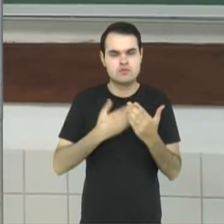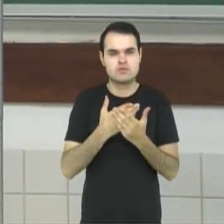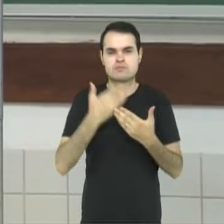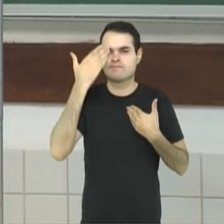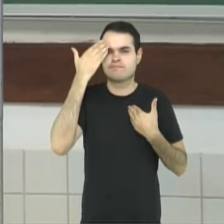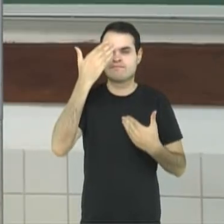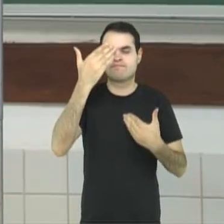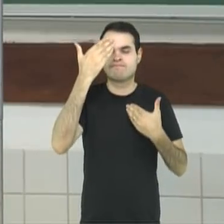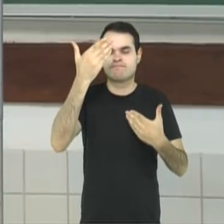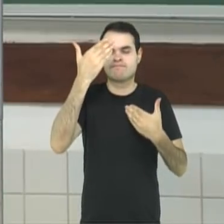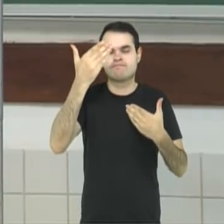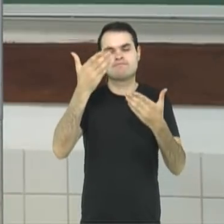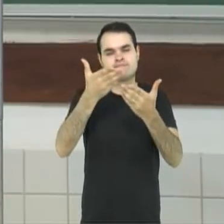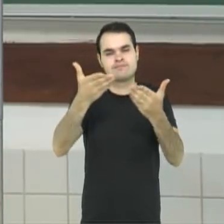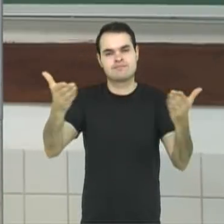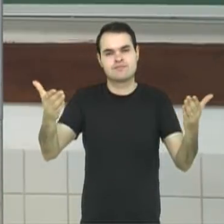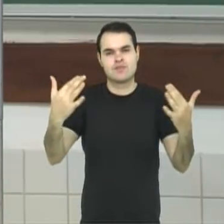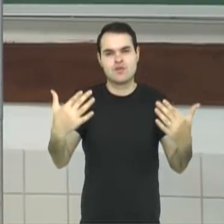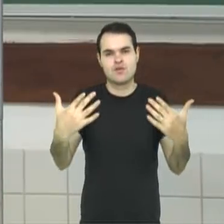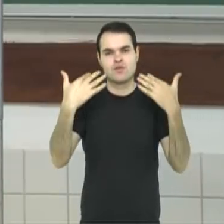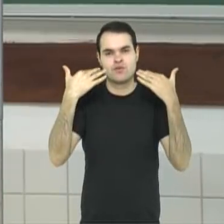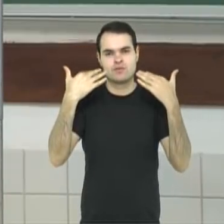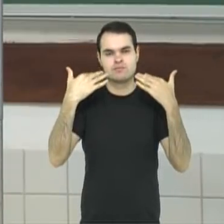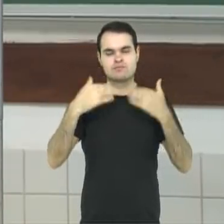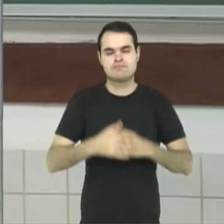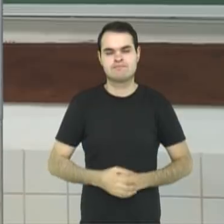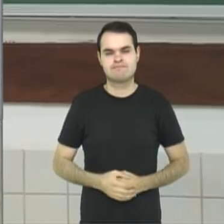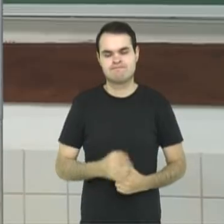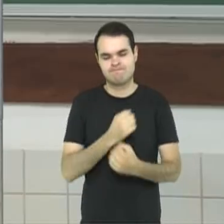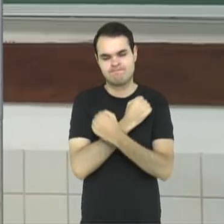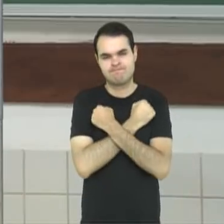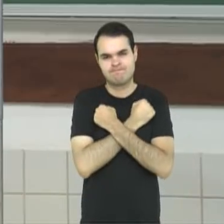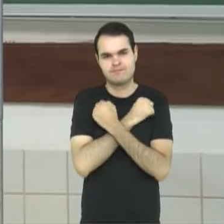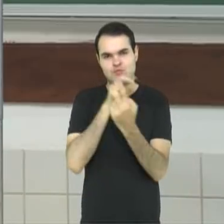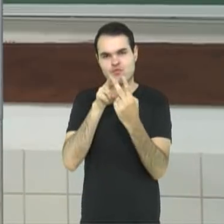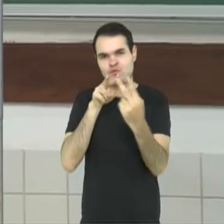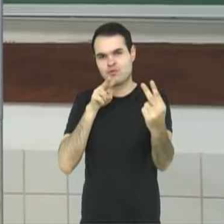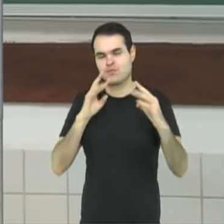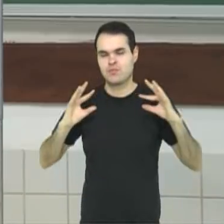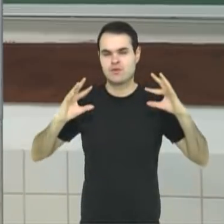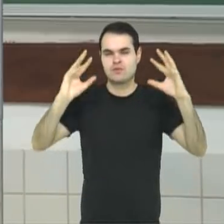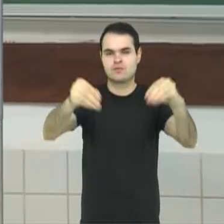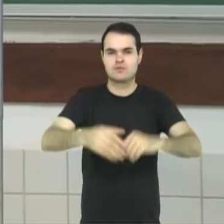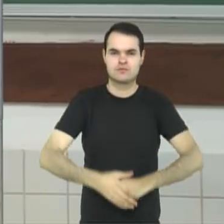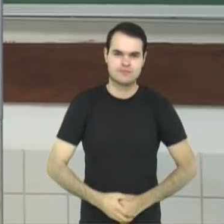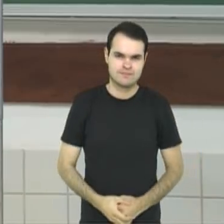agradeço imensamente a participação de todos e um abraço virtual para todos.